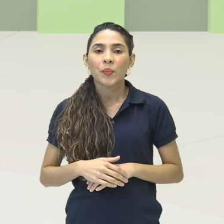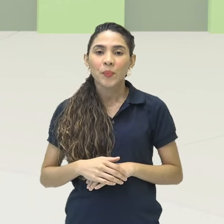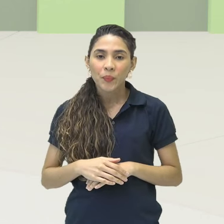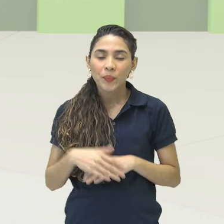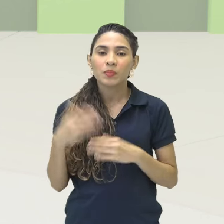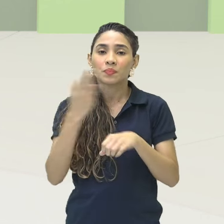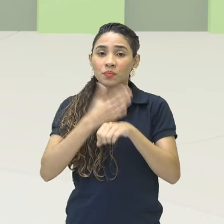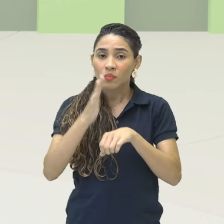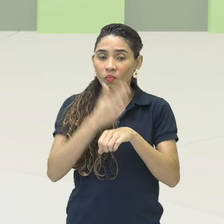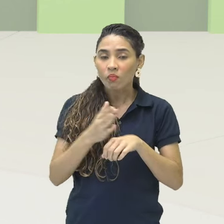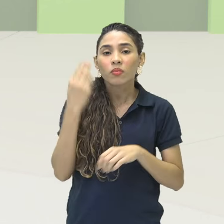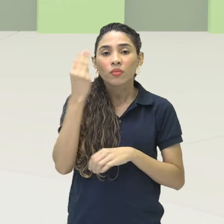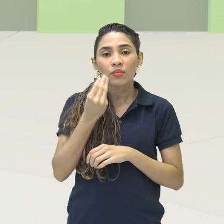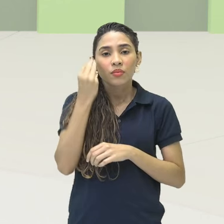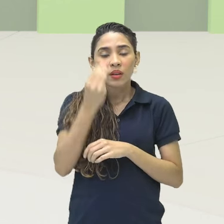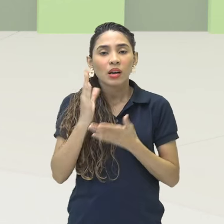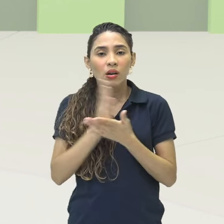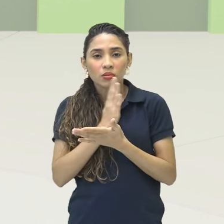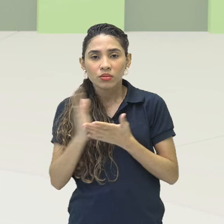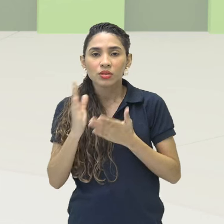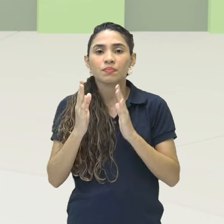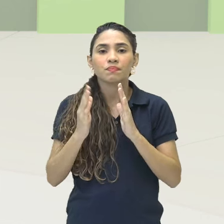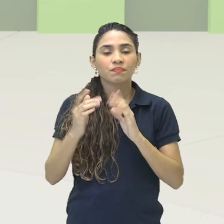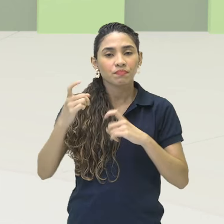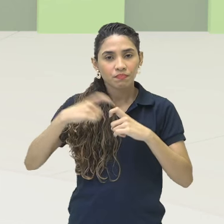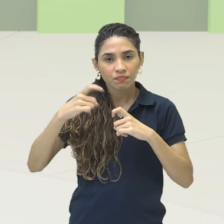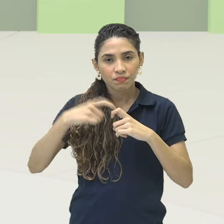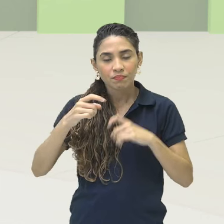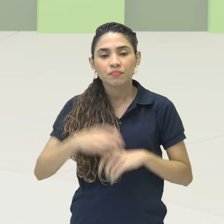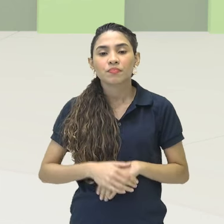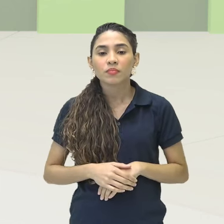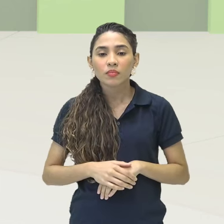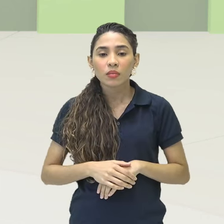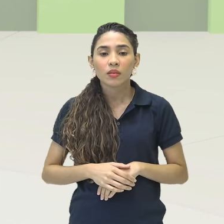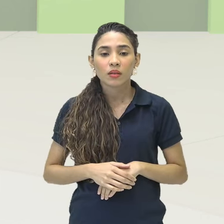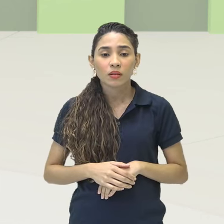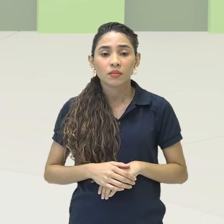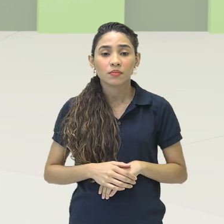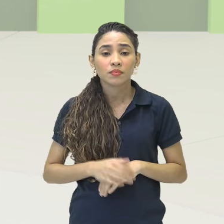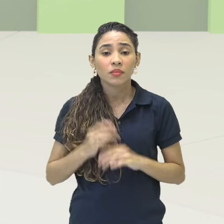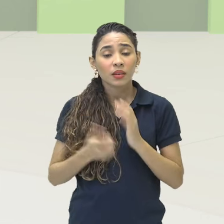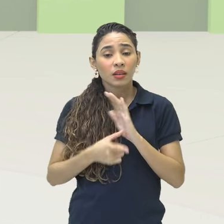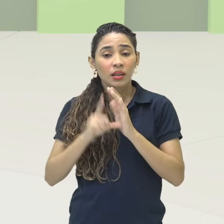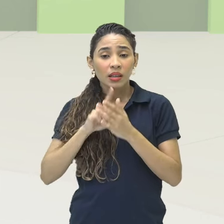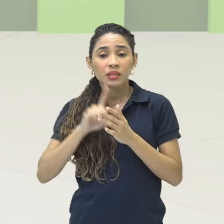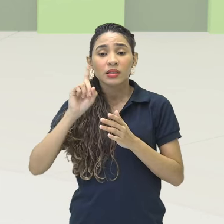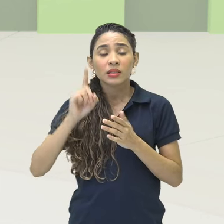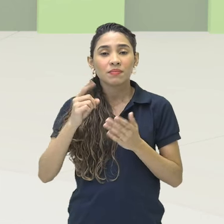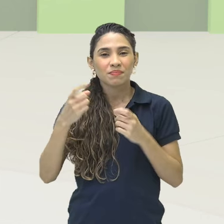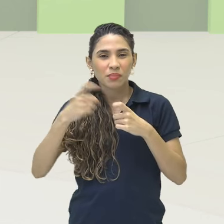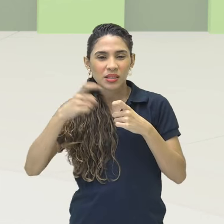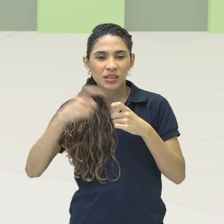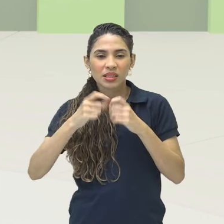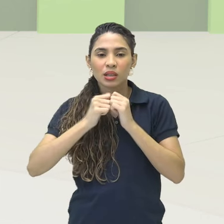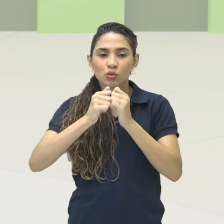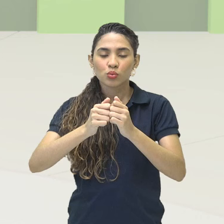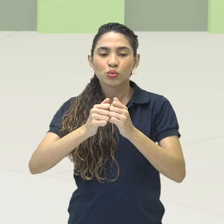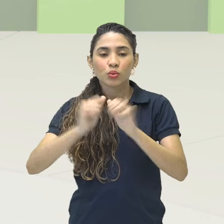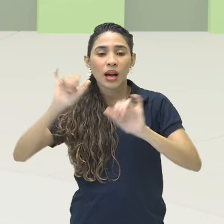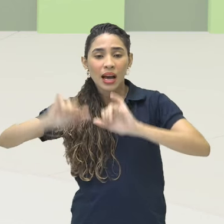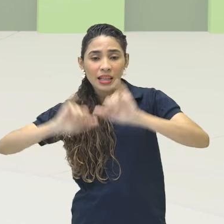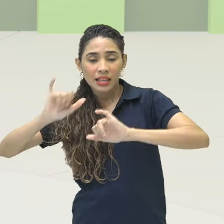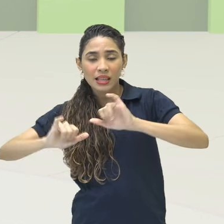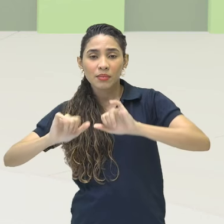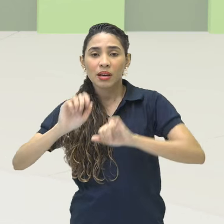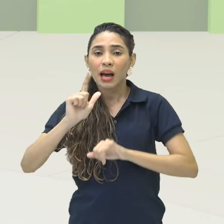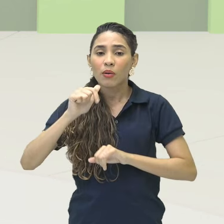práticas experimentais de alguns médicos também, que antigamente a medicina, junto com a química, com a